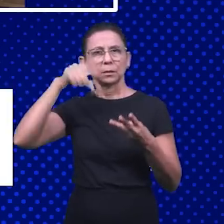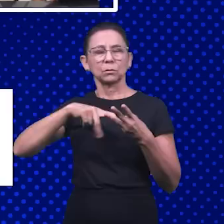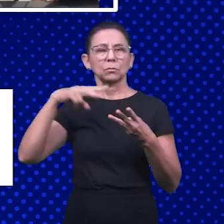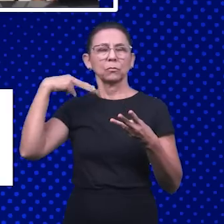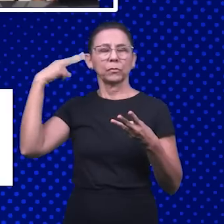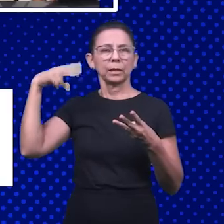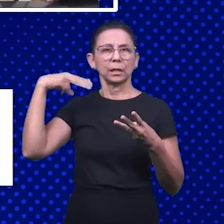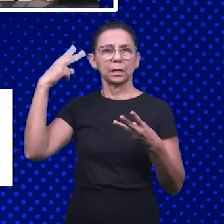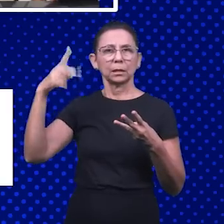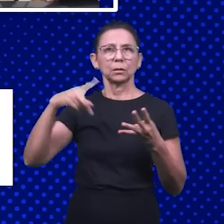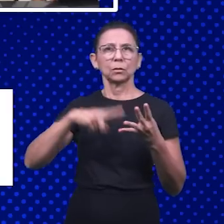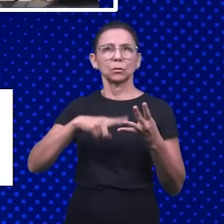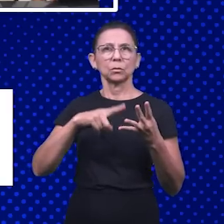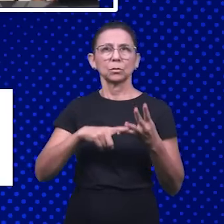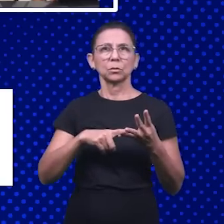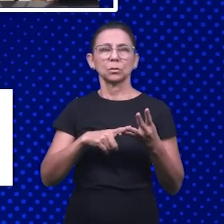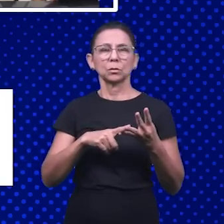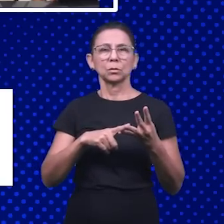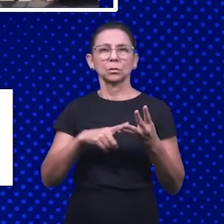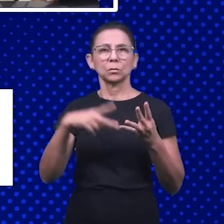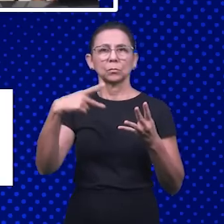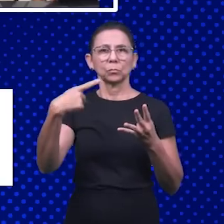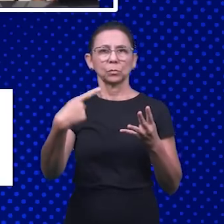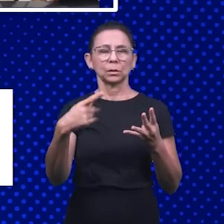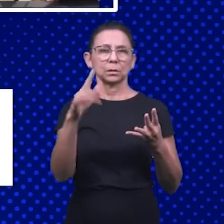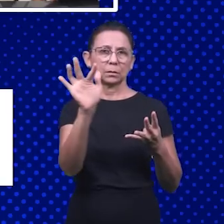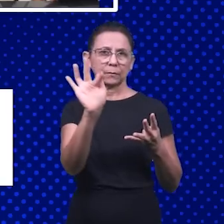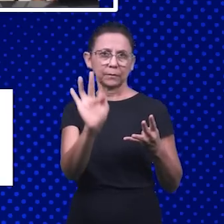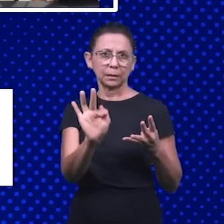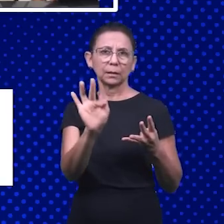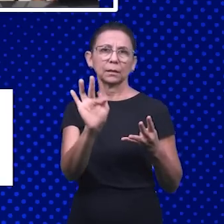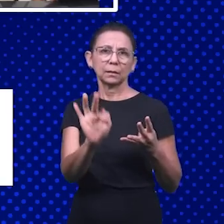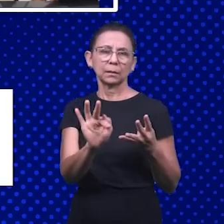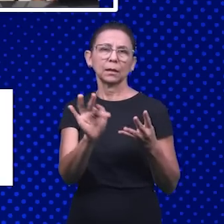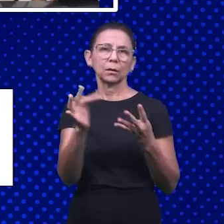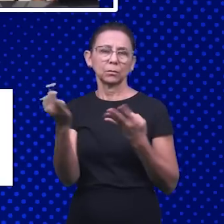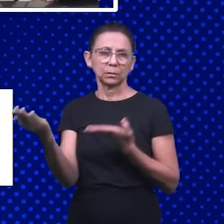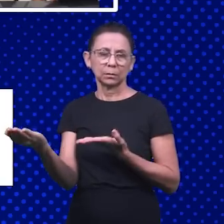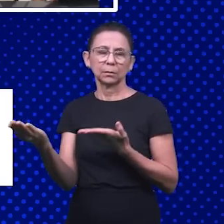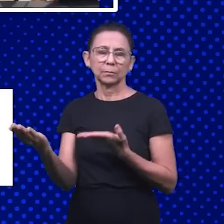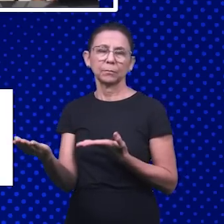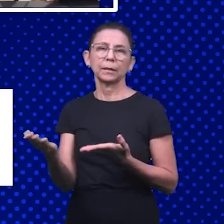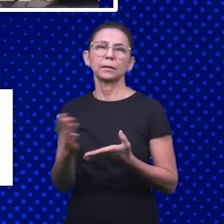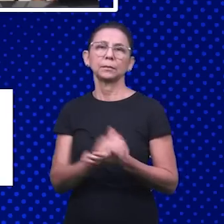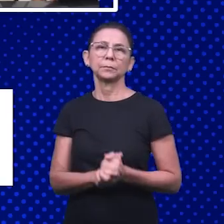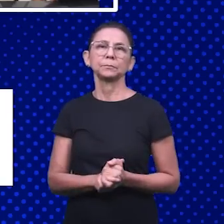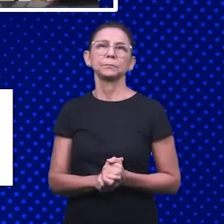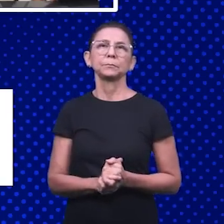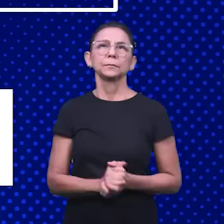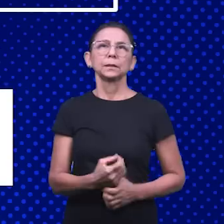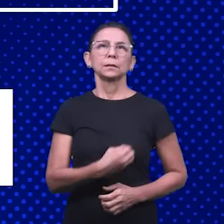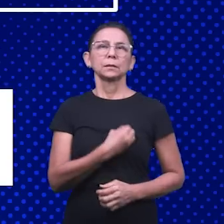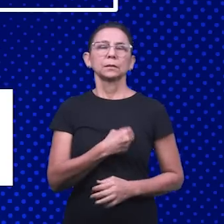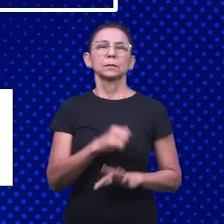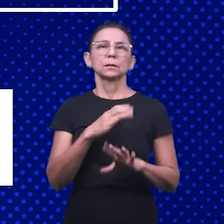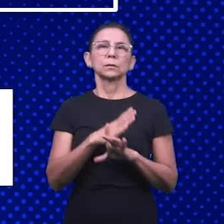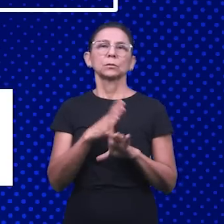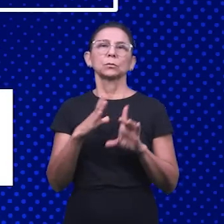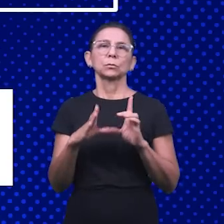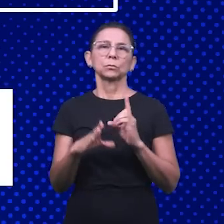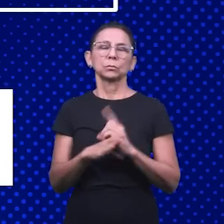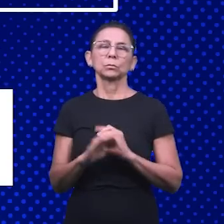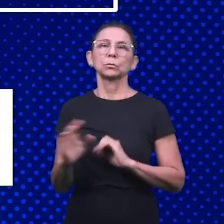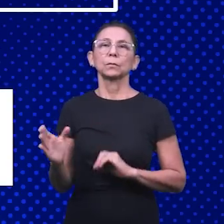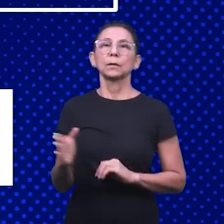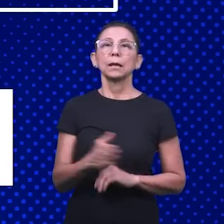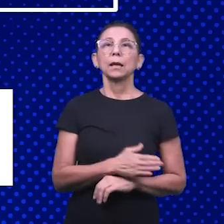e agentes da Polícia Federal participando deste culto da evangelização das autoridades. Na cidade de Foz do